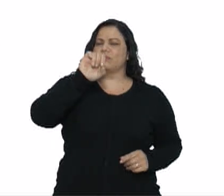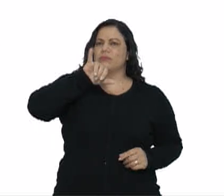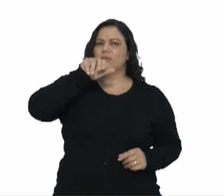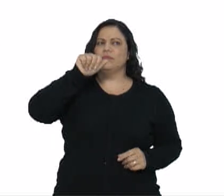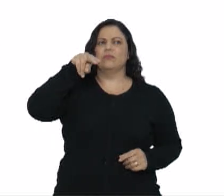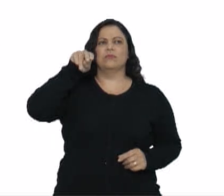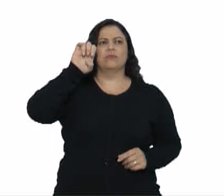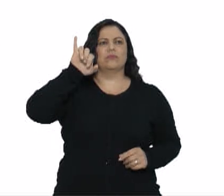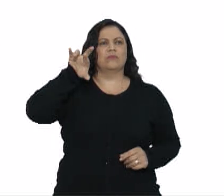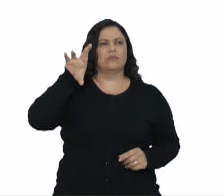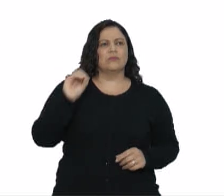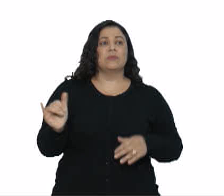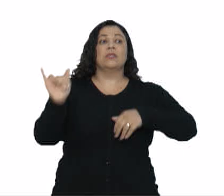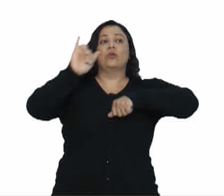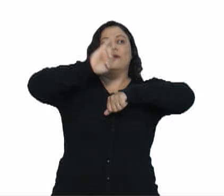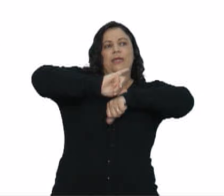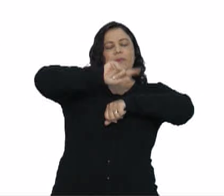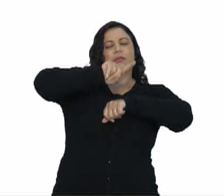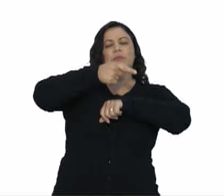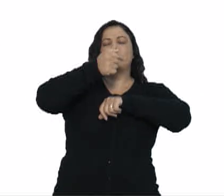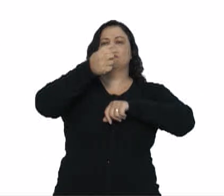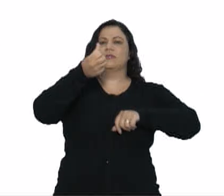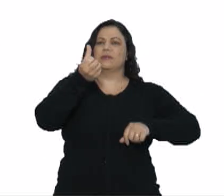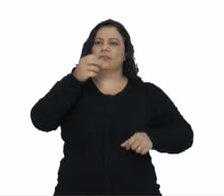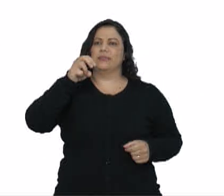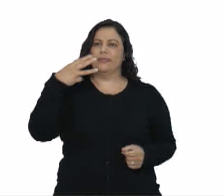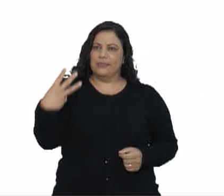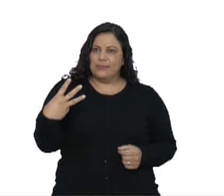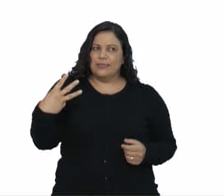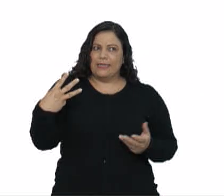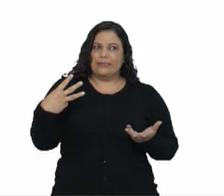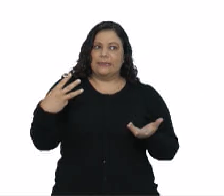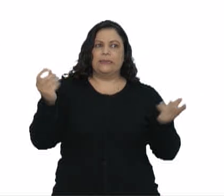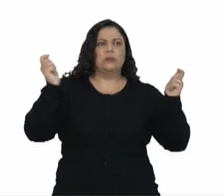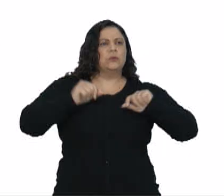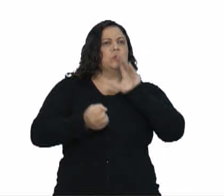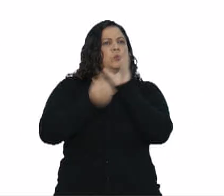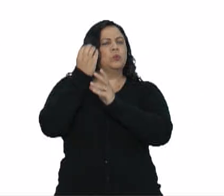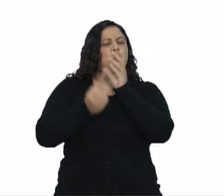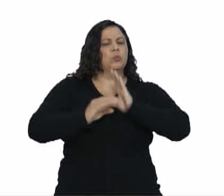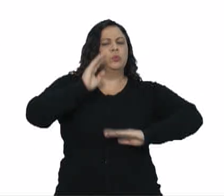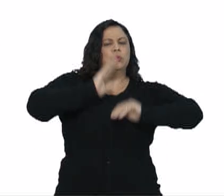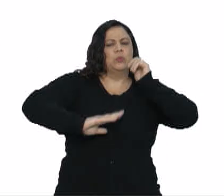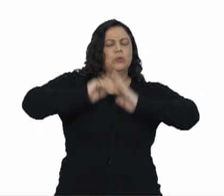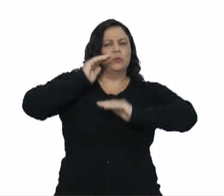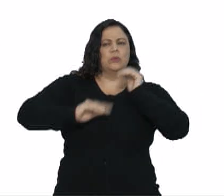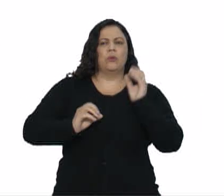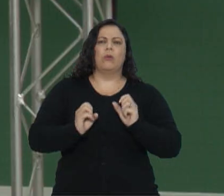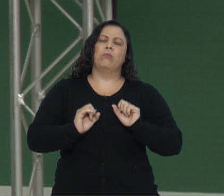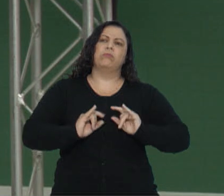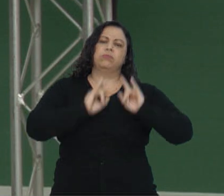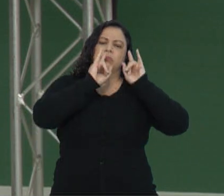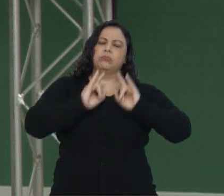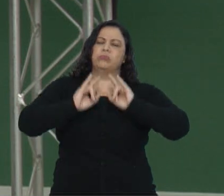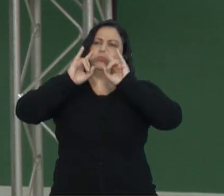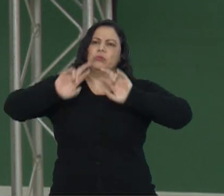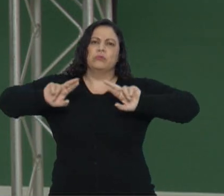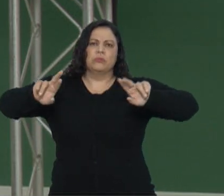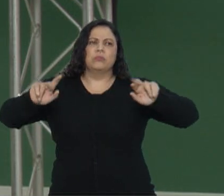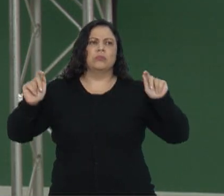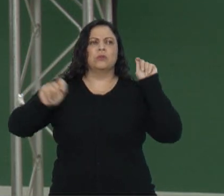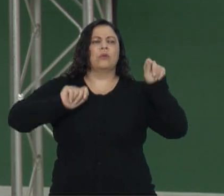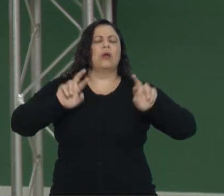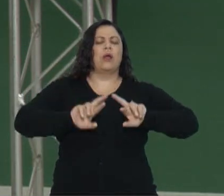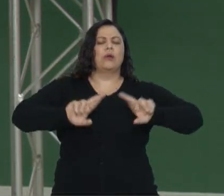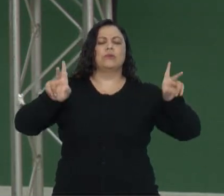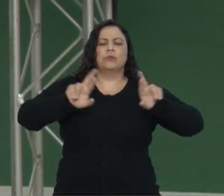falei. Com isso surgem muitas edificações civis. Qual a diferença dessa nova concepção no Rio de Janeiro? Diferença do Rio para Minas, eu